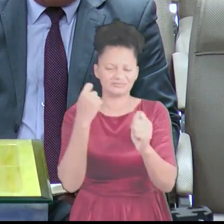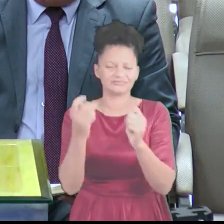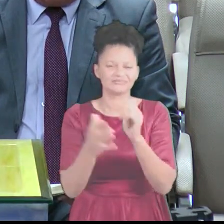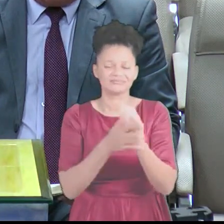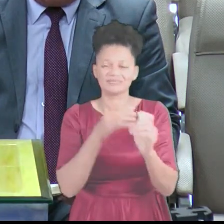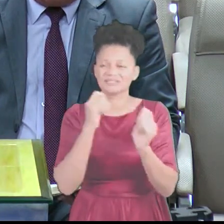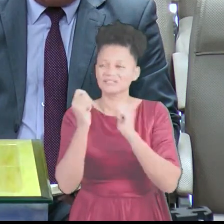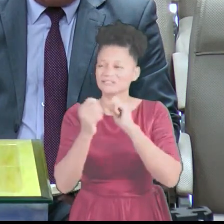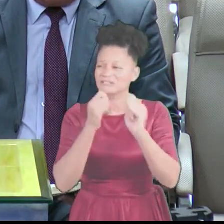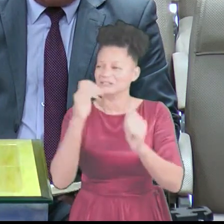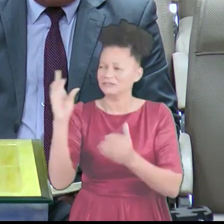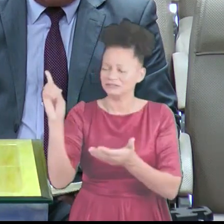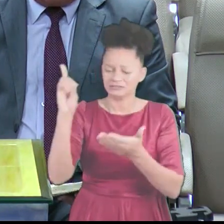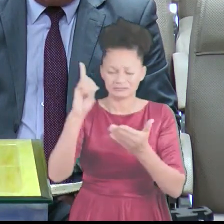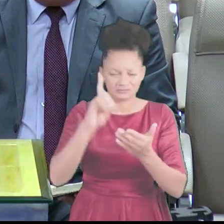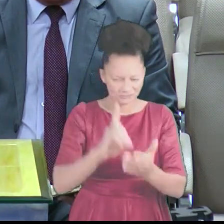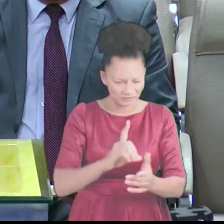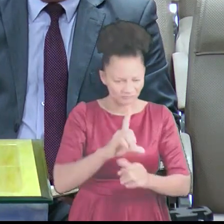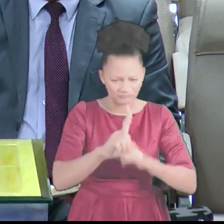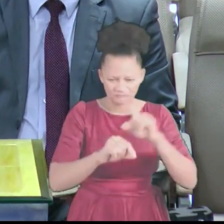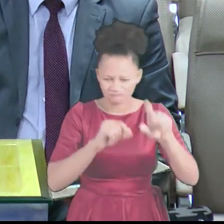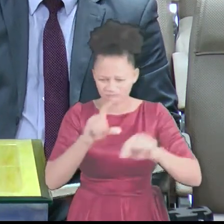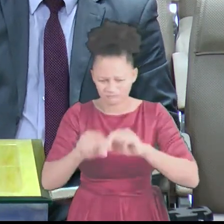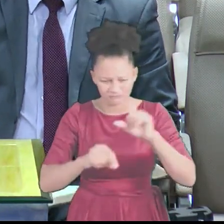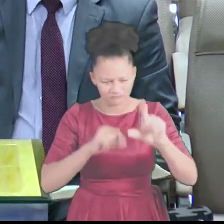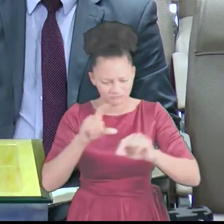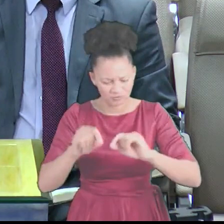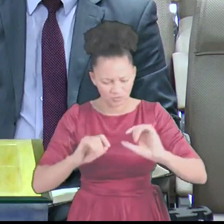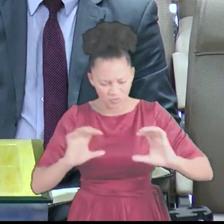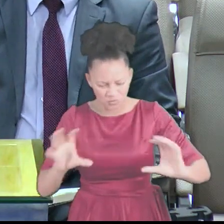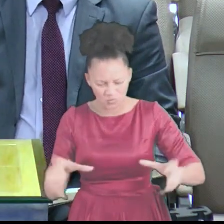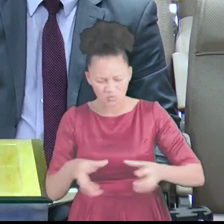aleluia. Deus está levantando um exército grande, irmãos.